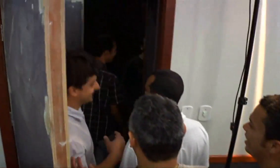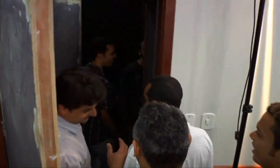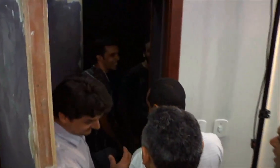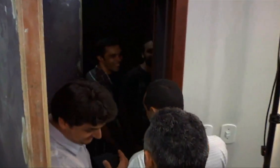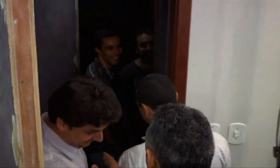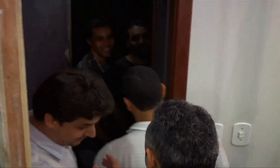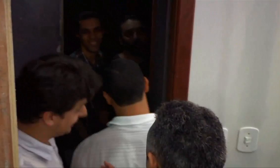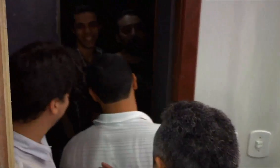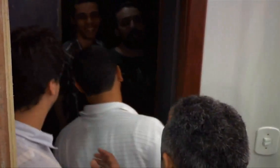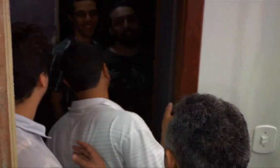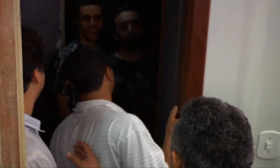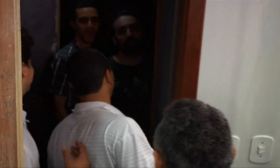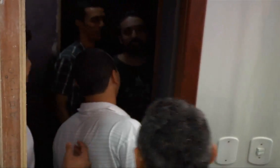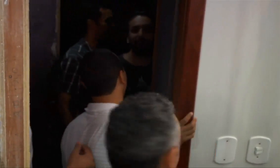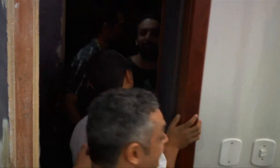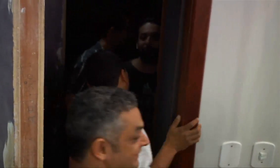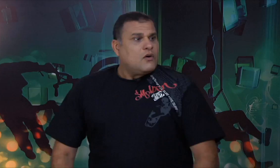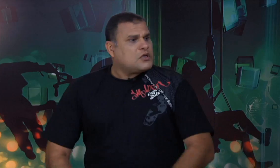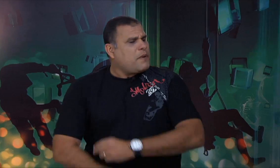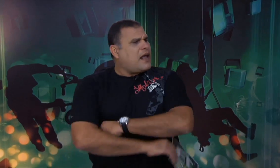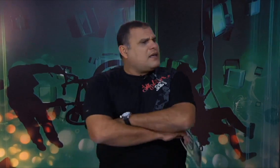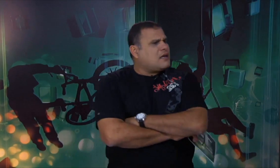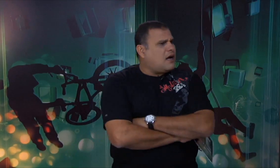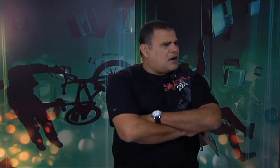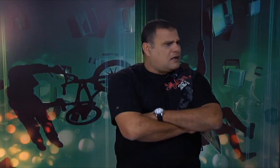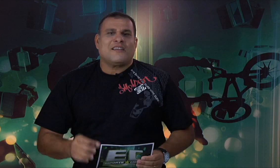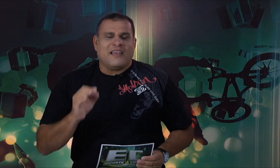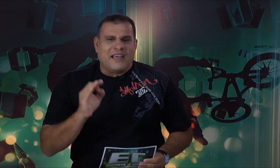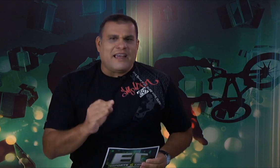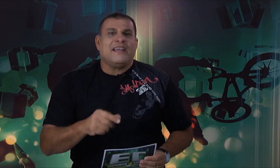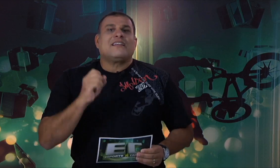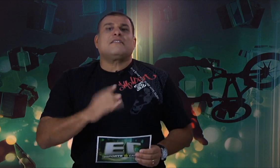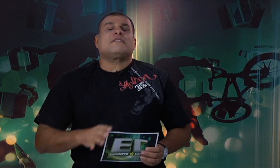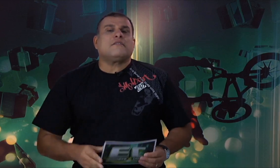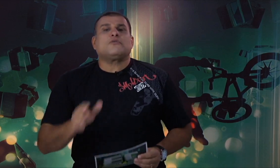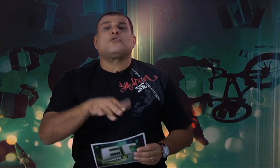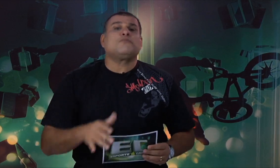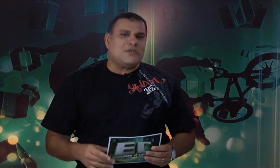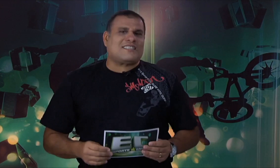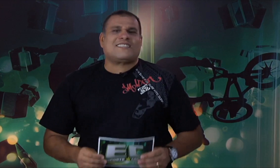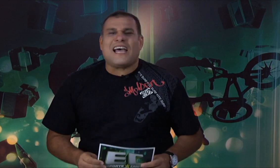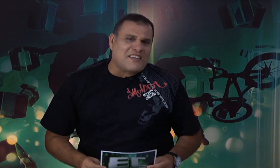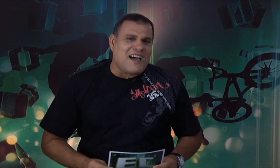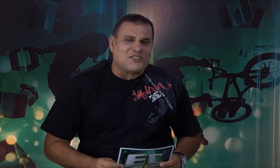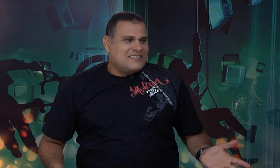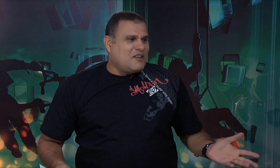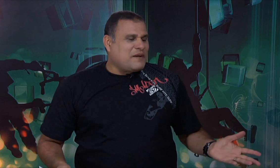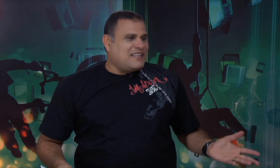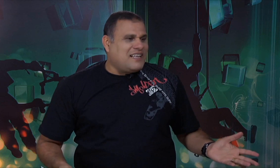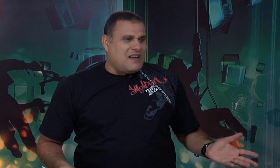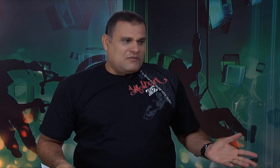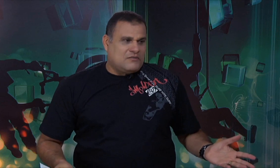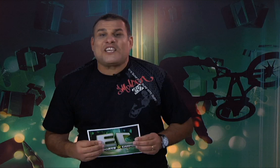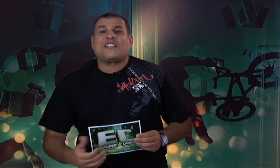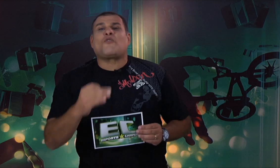tem que ficou preso aí. É um palhaço do ar, tem que fazer novo. Peraí, cara. É... Nos últimos 7 anos. Deu pra